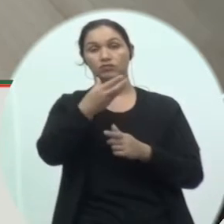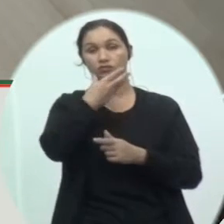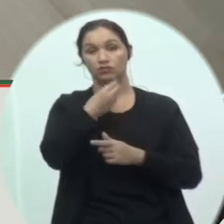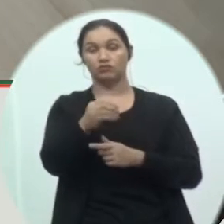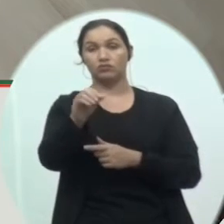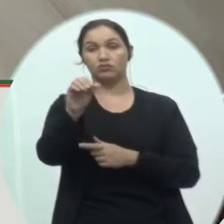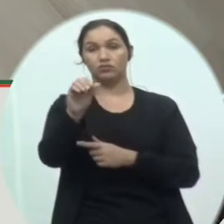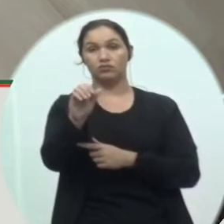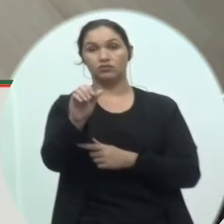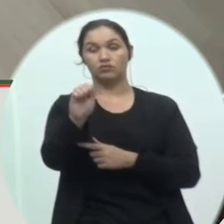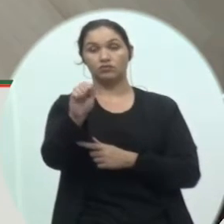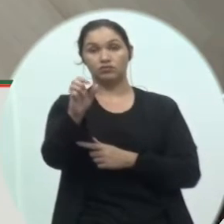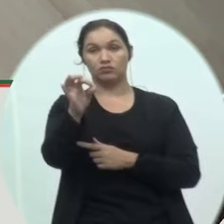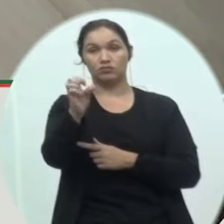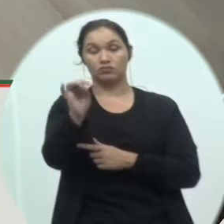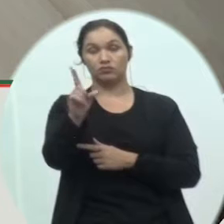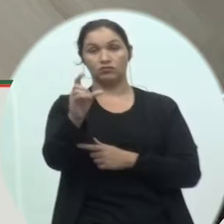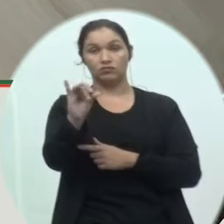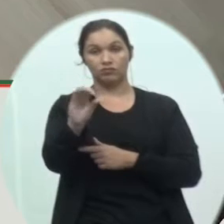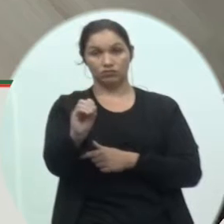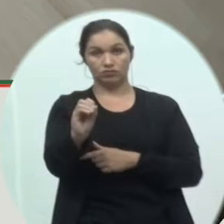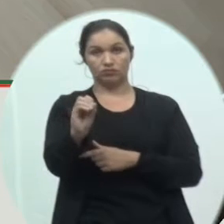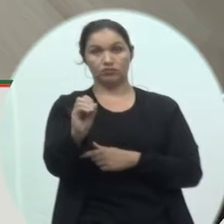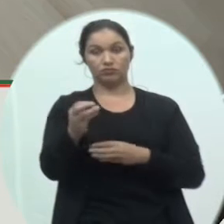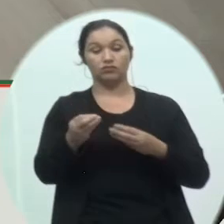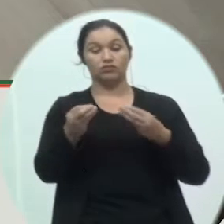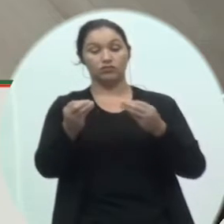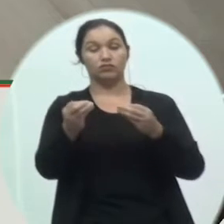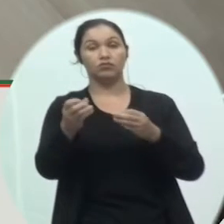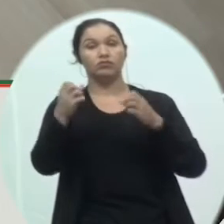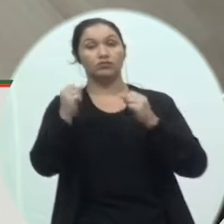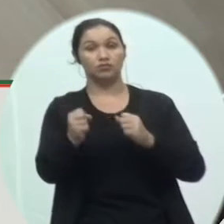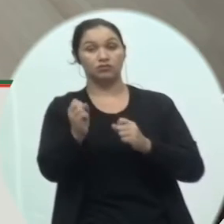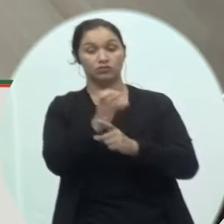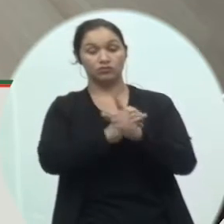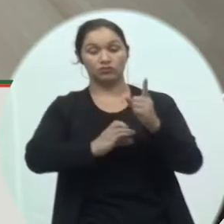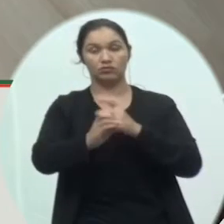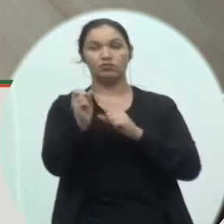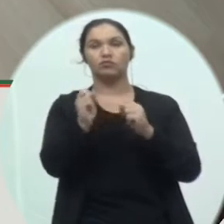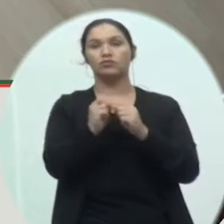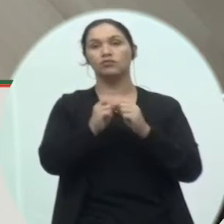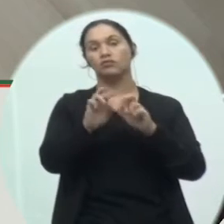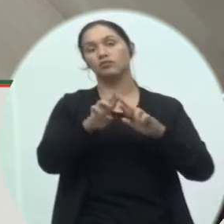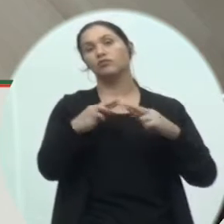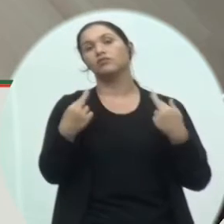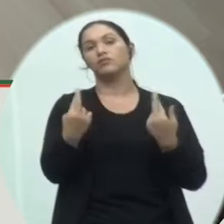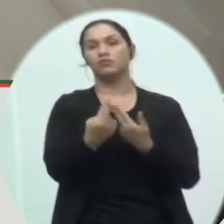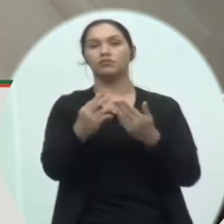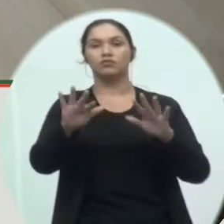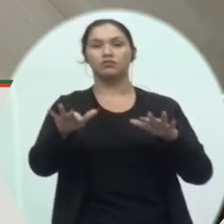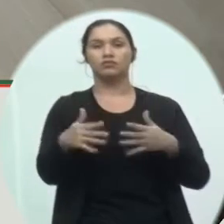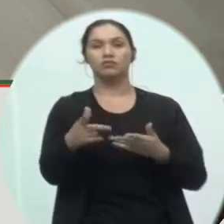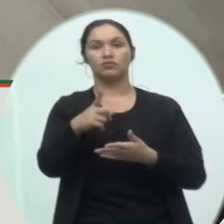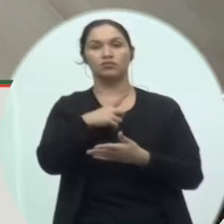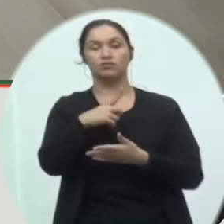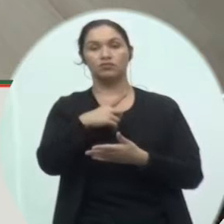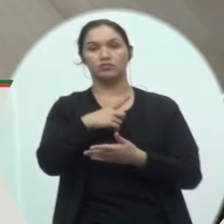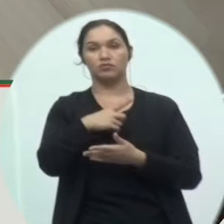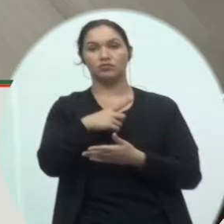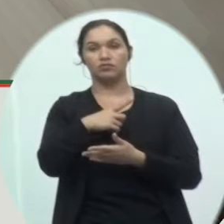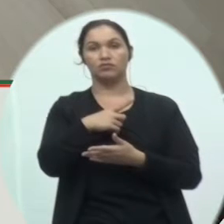pelo irmão Aurélio Teixeira. Compareceram à reunião os irmãos Adalberto Braglia, Aurélio Teixeira, Elisa